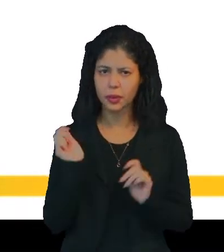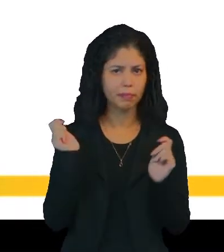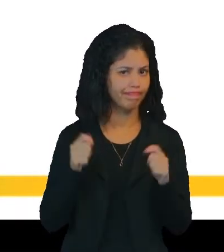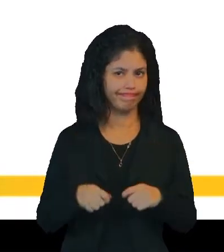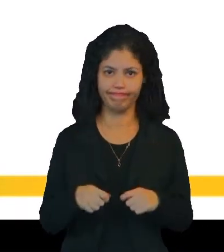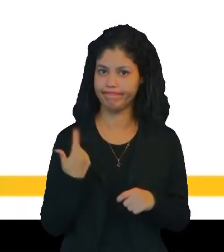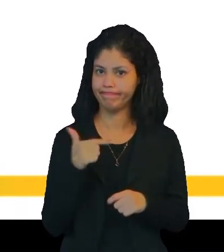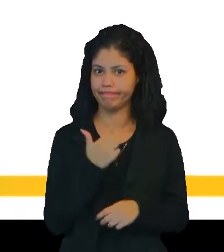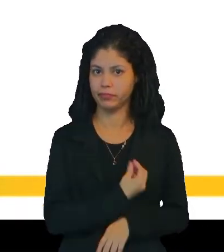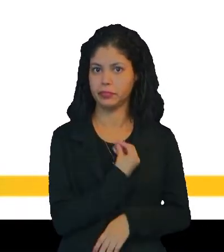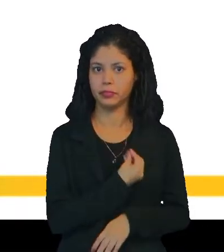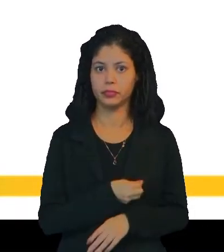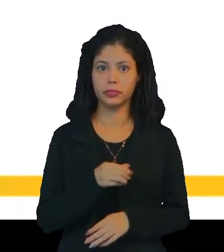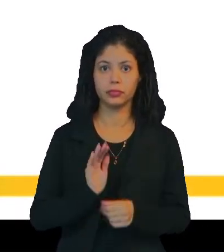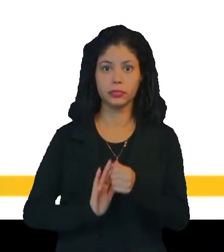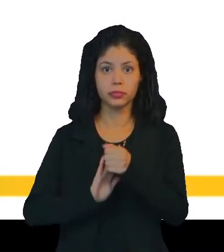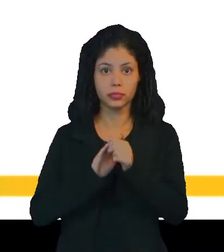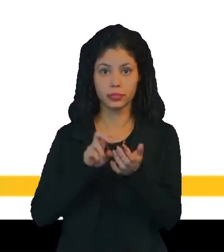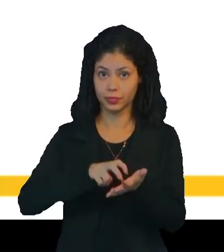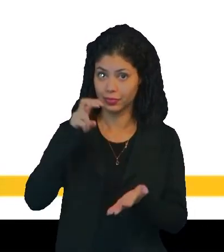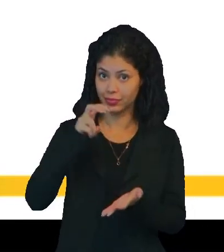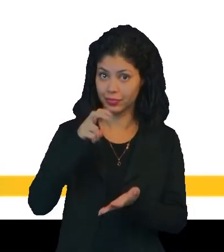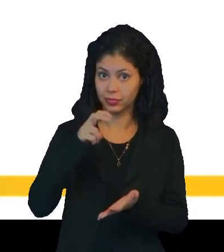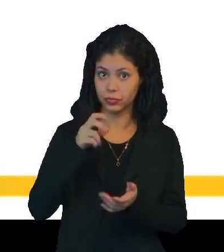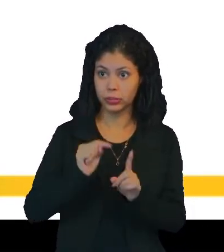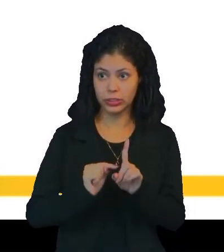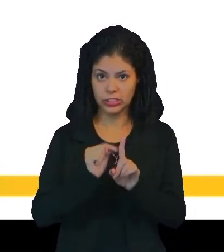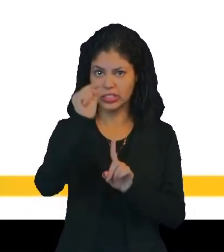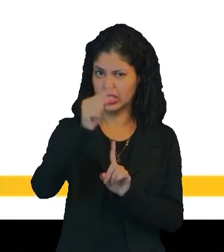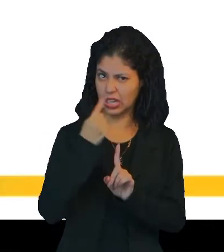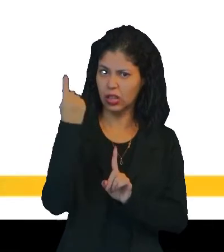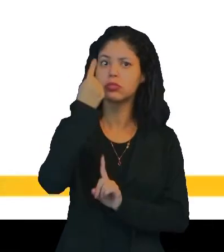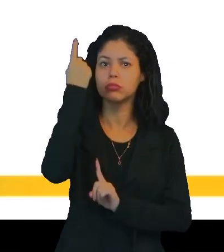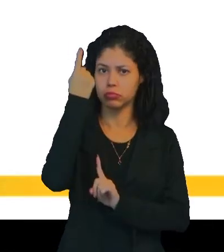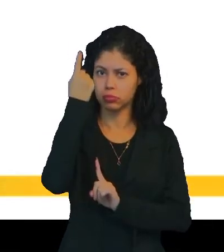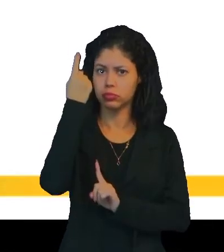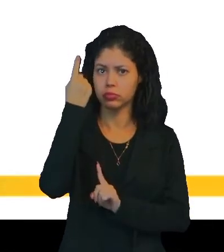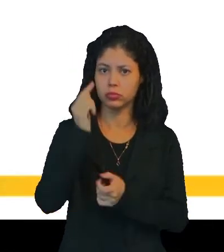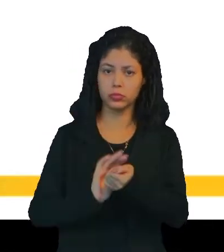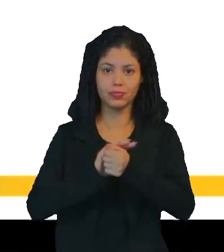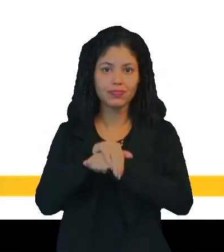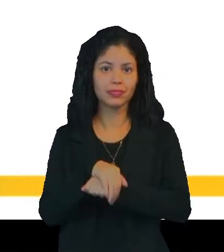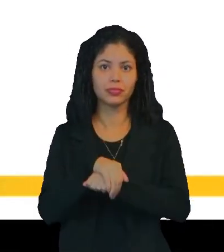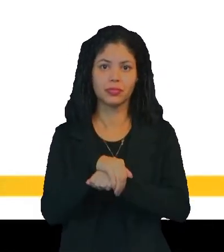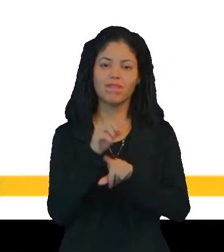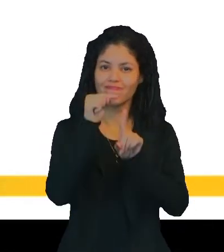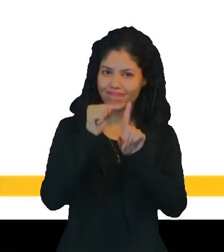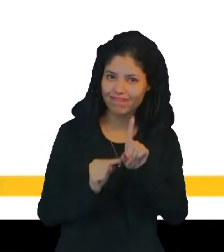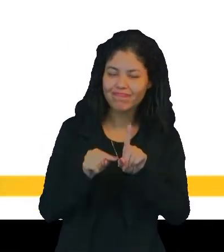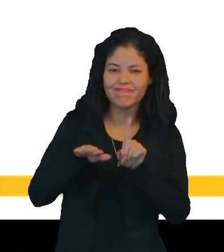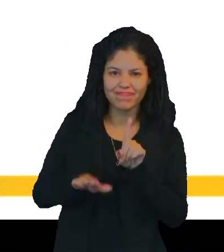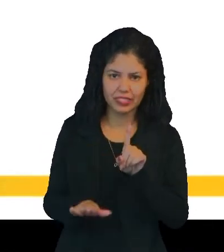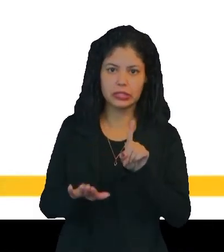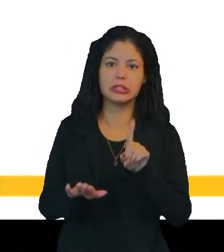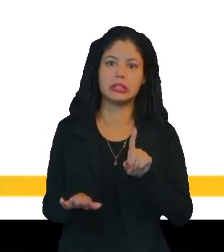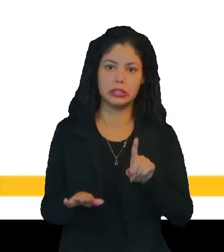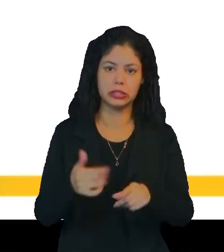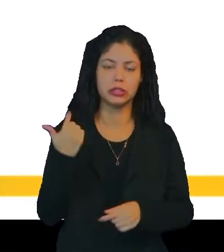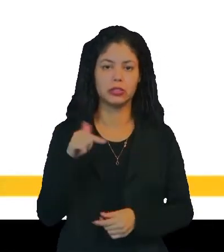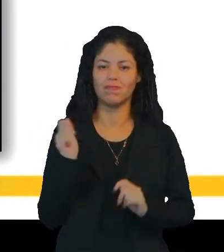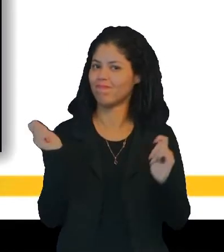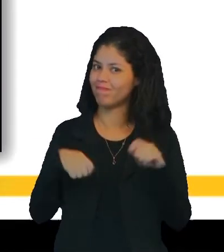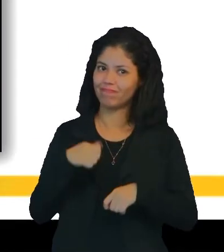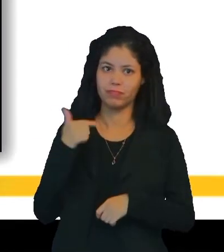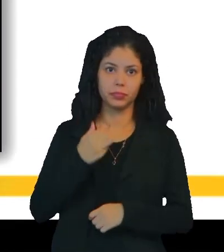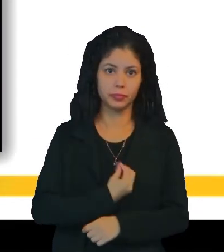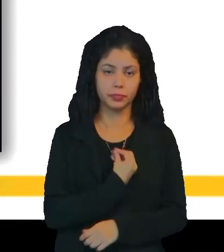impossível ter vida, porque à noite, de dia temos temperaturas muito altas e durante a noite temos temperaturas muito baixas. Então,